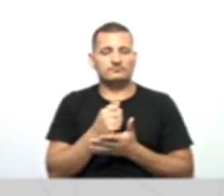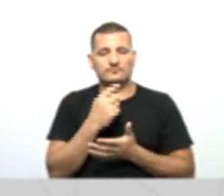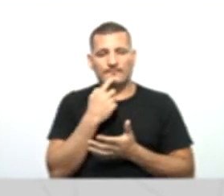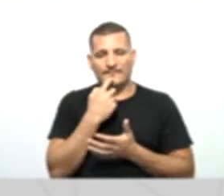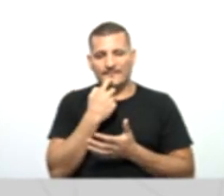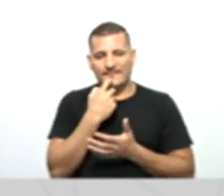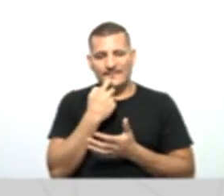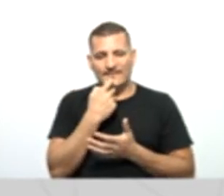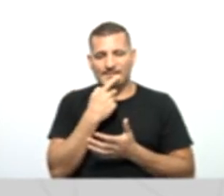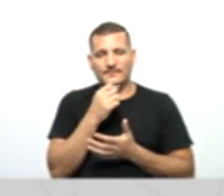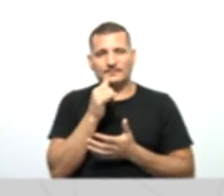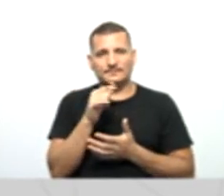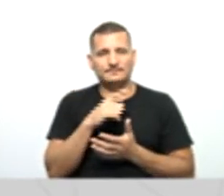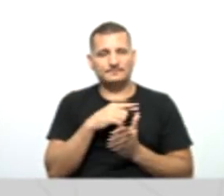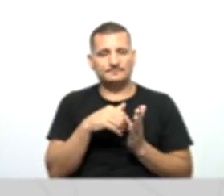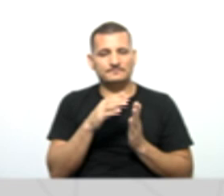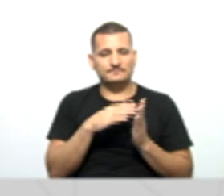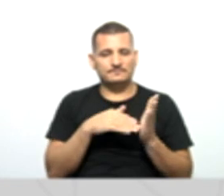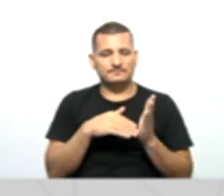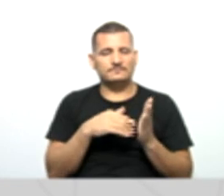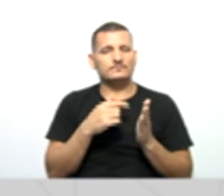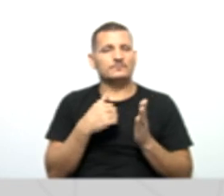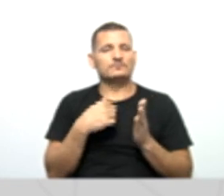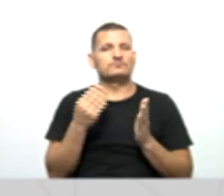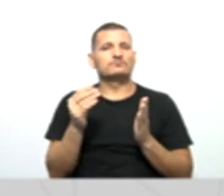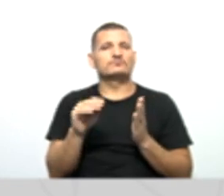Então, se eu tenho a pintura, o que eu posso estar